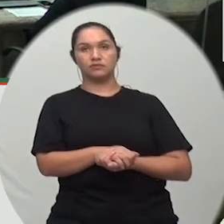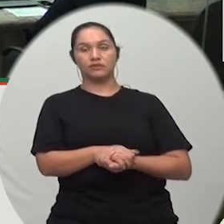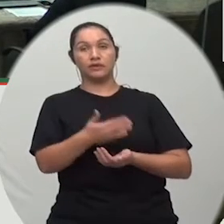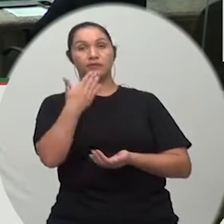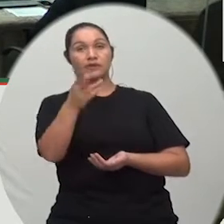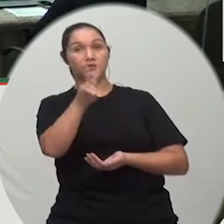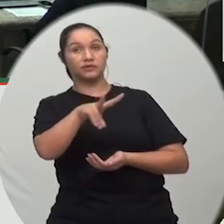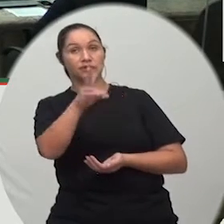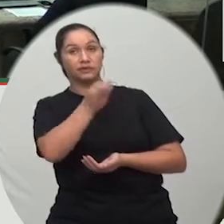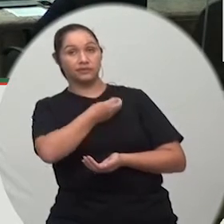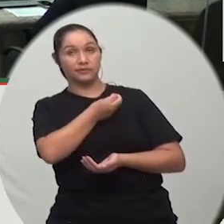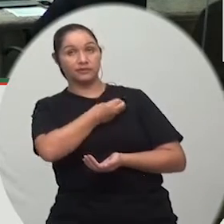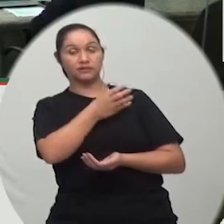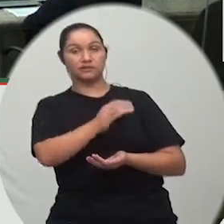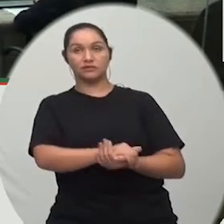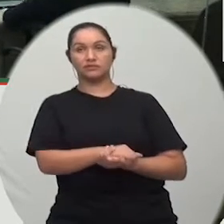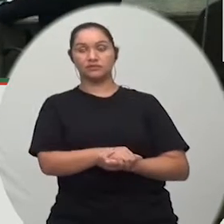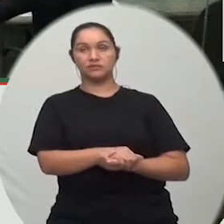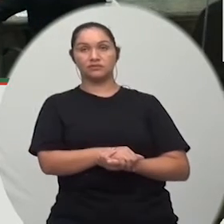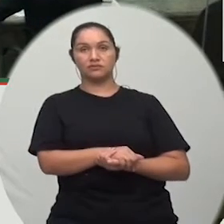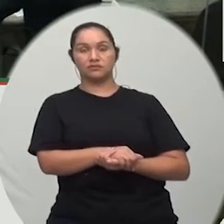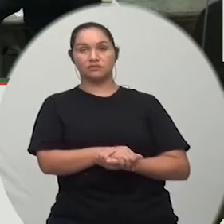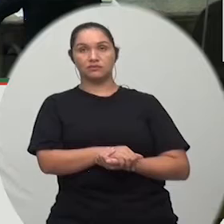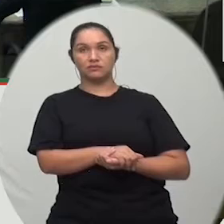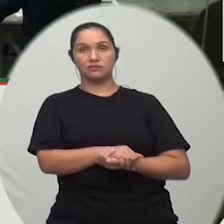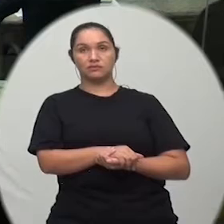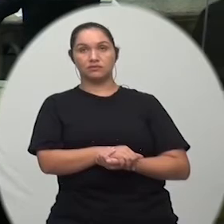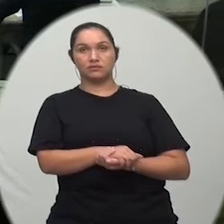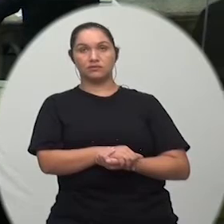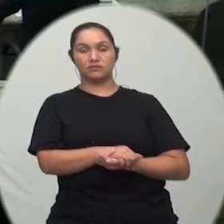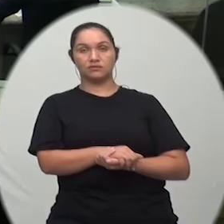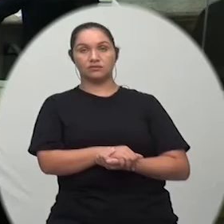Solicito aos senhores vereadores que façam a confirmação do quórum.